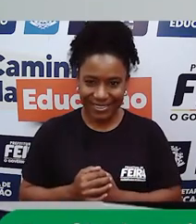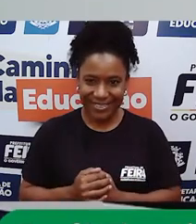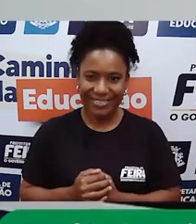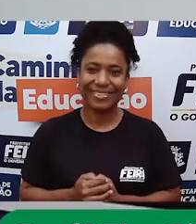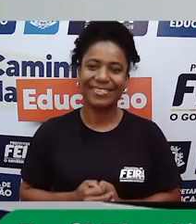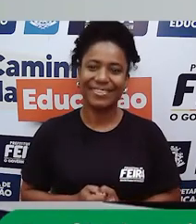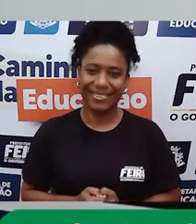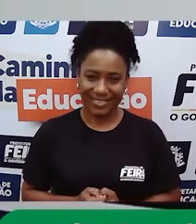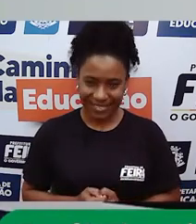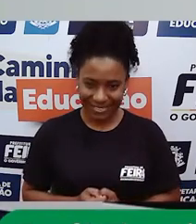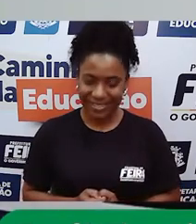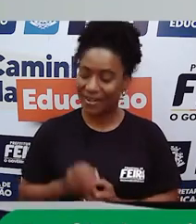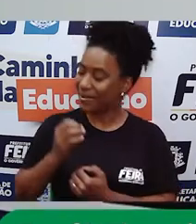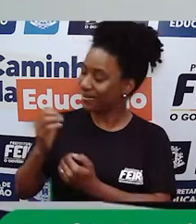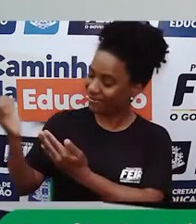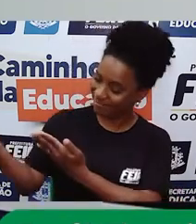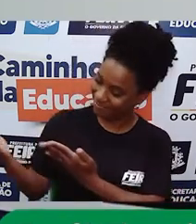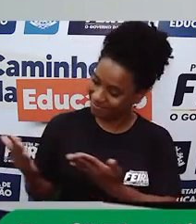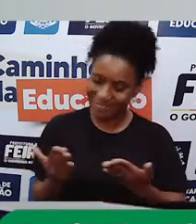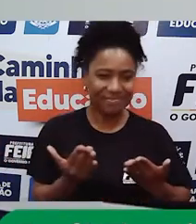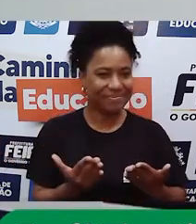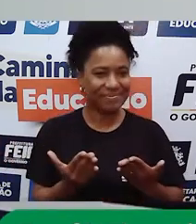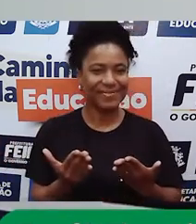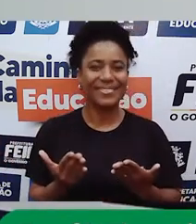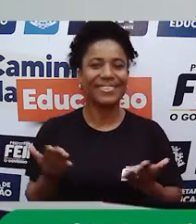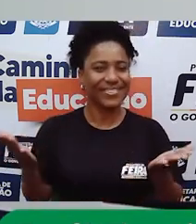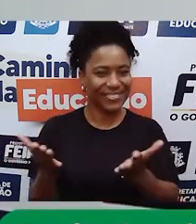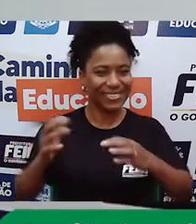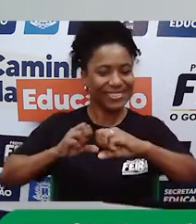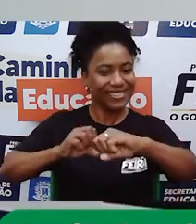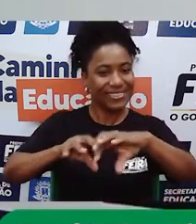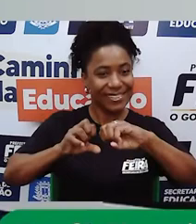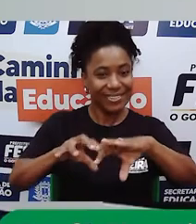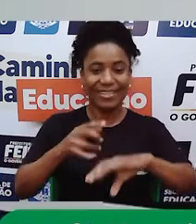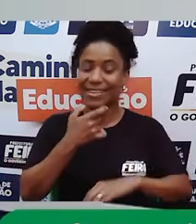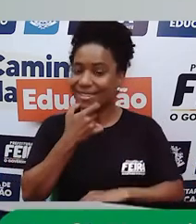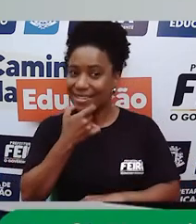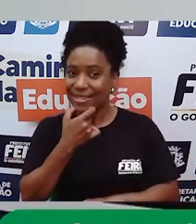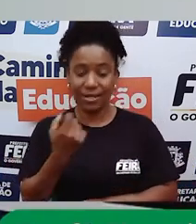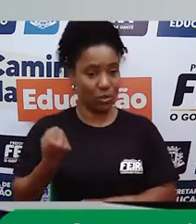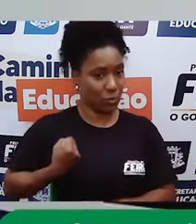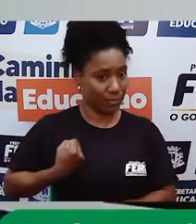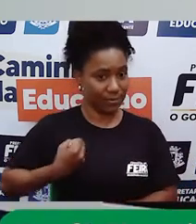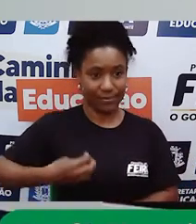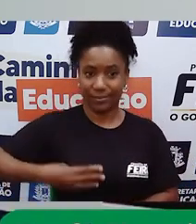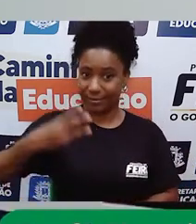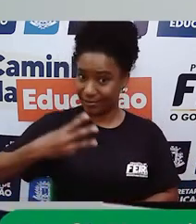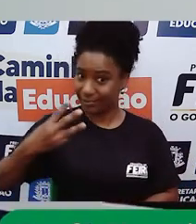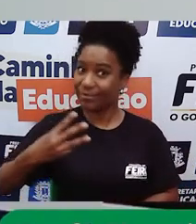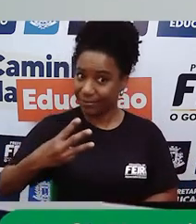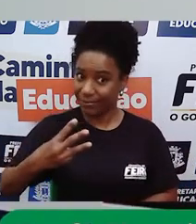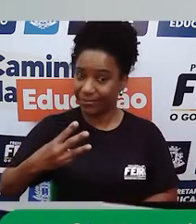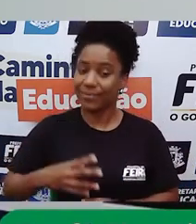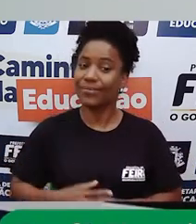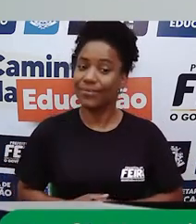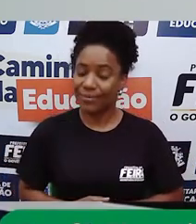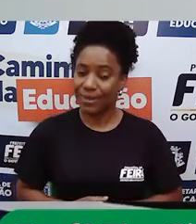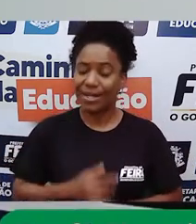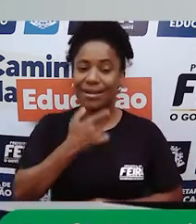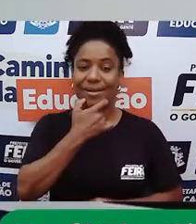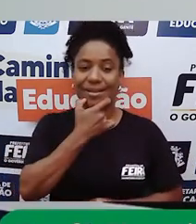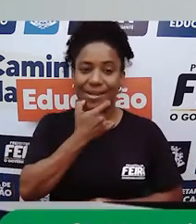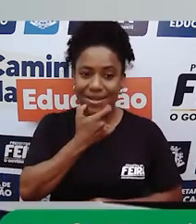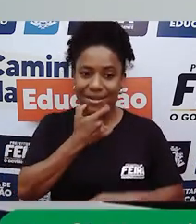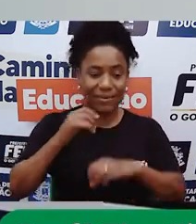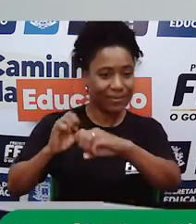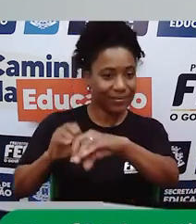13. Sejam bem-vindos à nossa aula de inglês número 13. E esta aula é direcionada